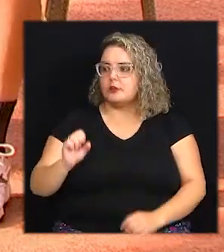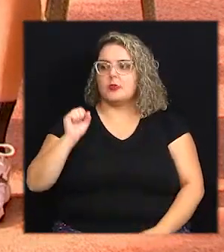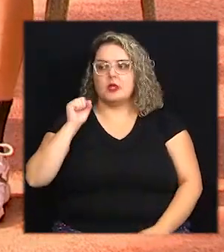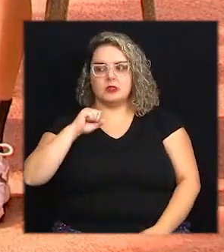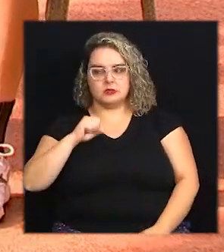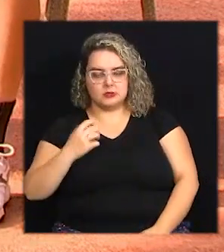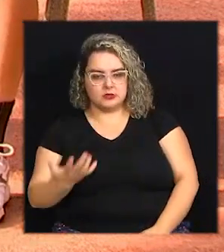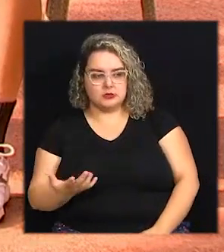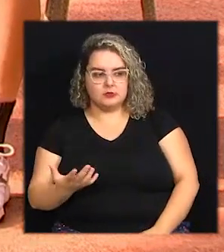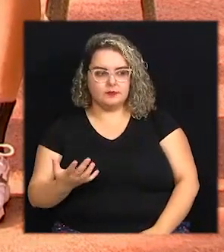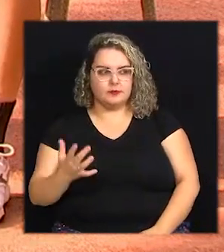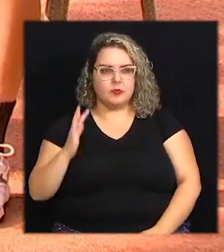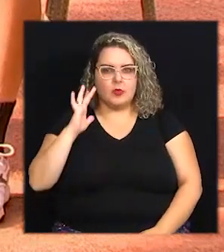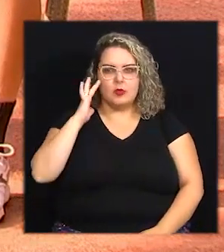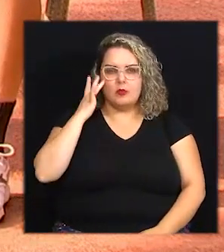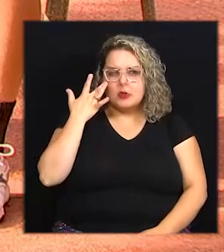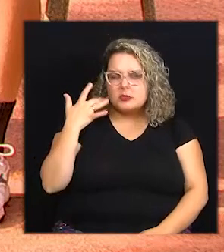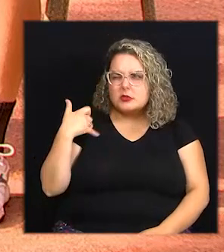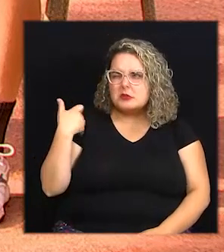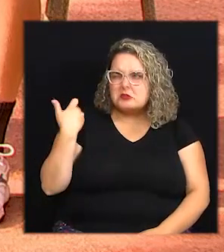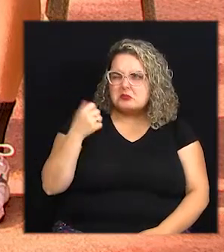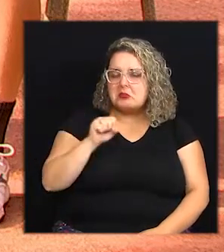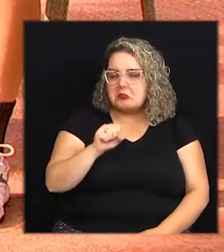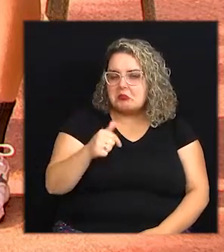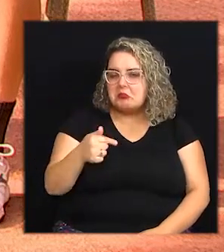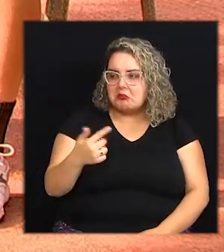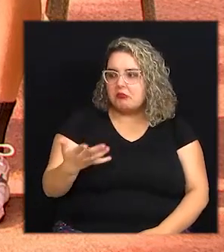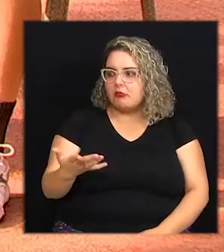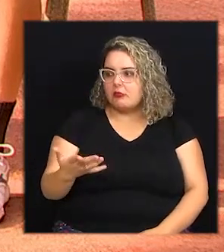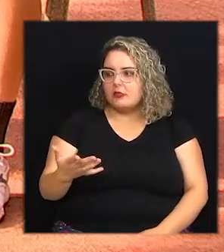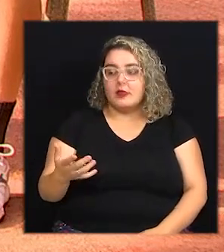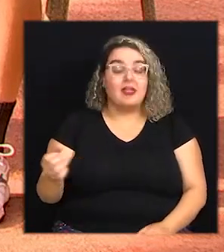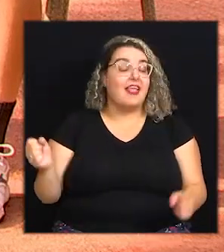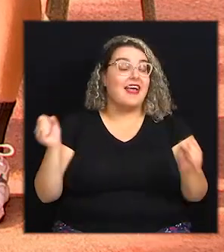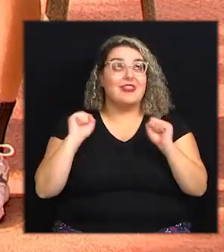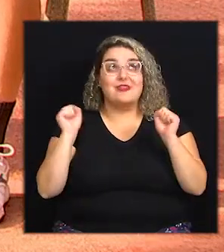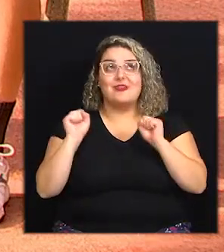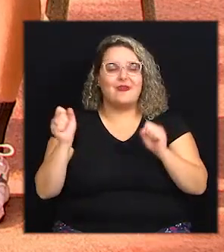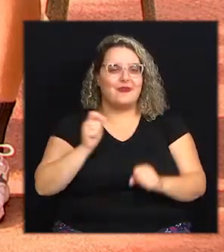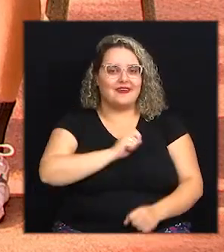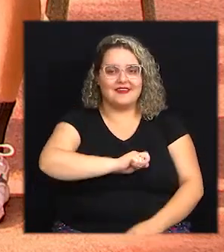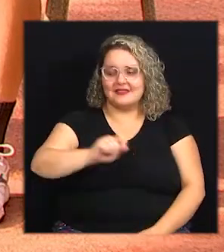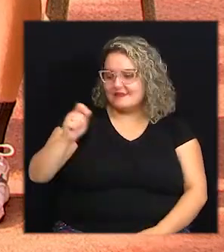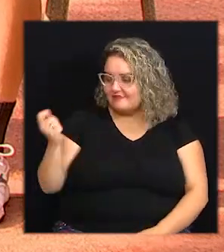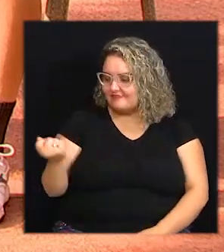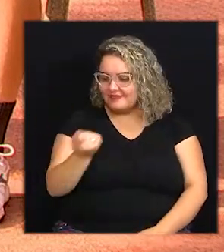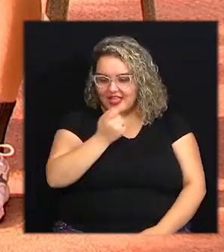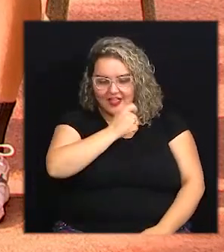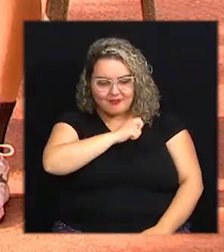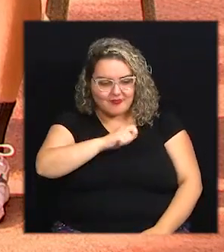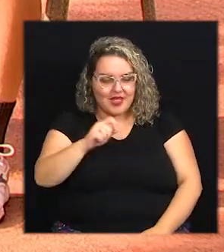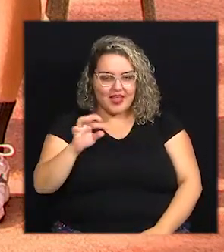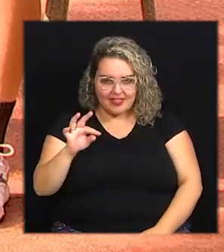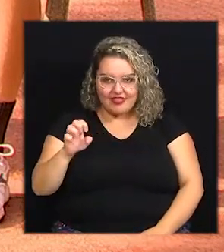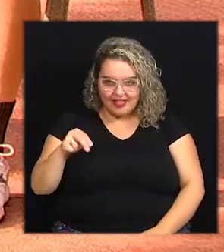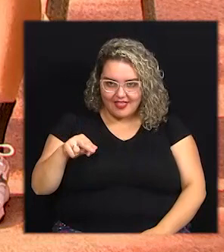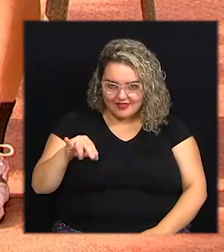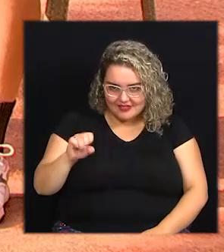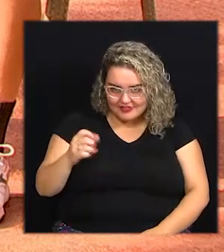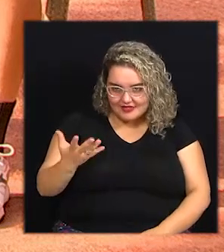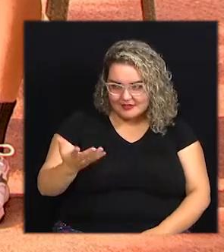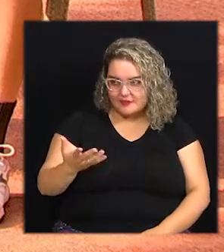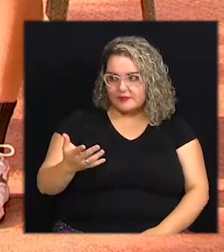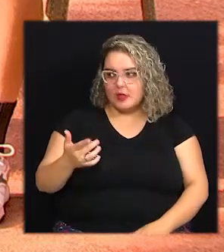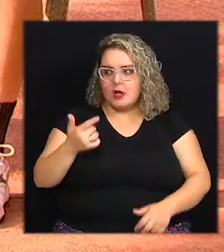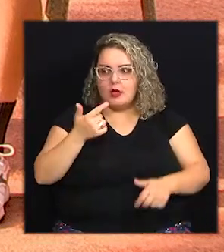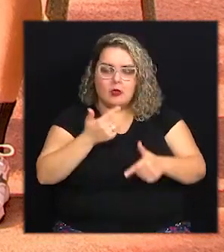meu avô, se não me engano, tá com 87 anos e, cara, ele ainda é fanático por tênis, assim. Ele tá com uns